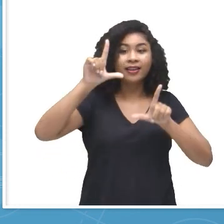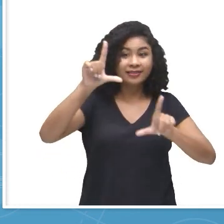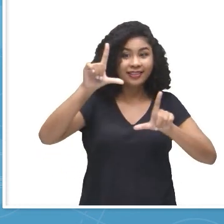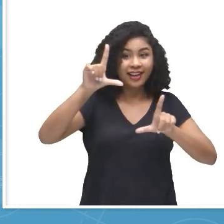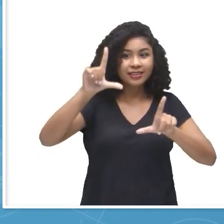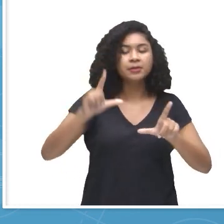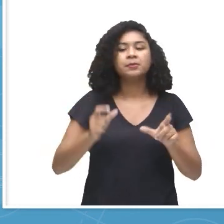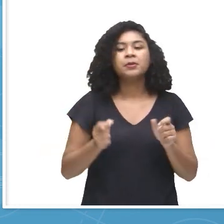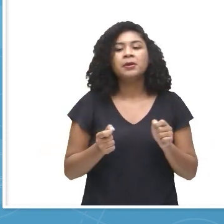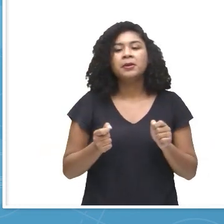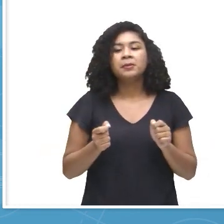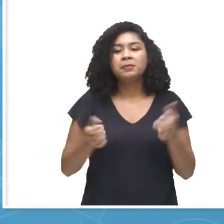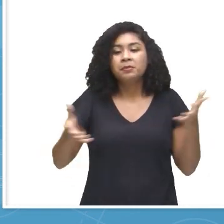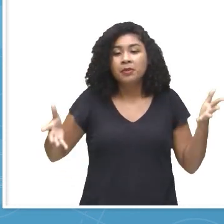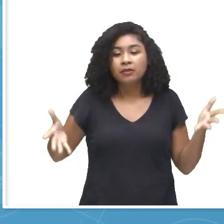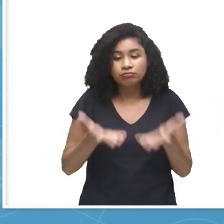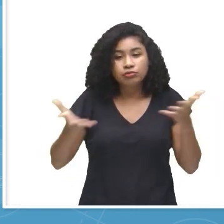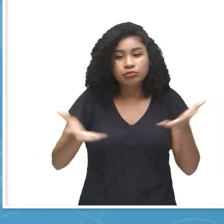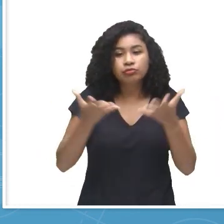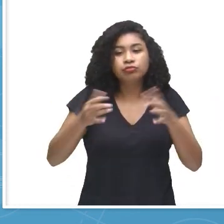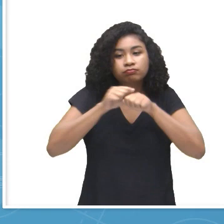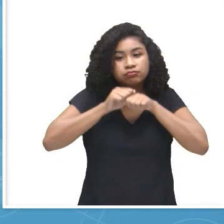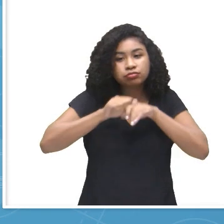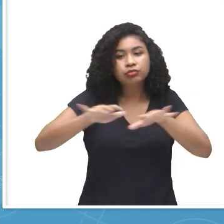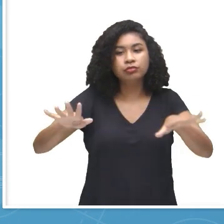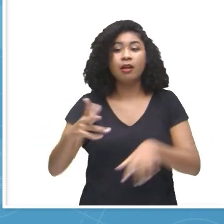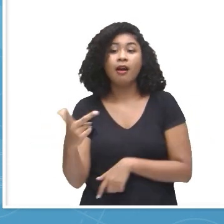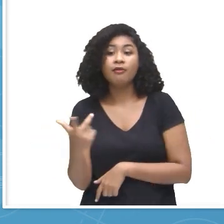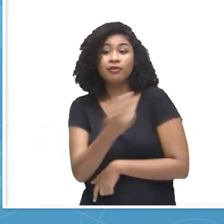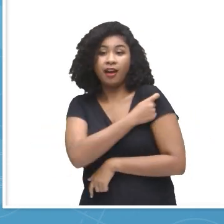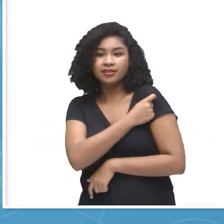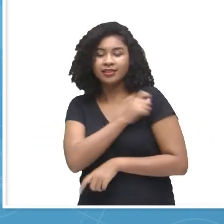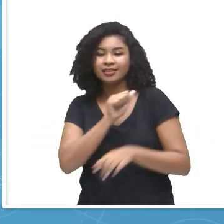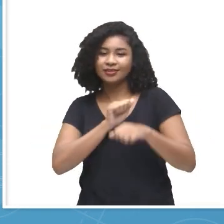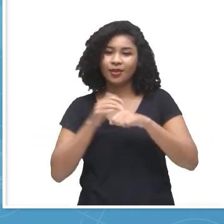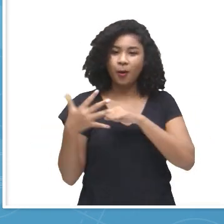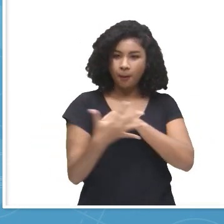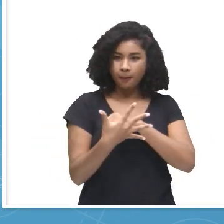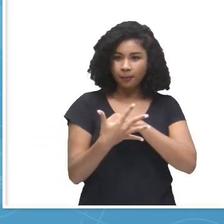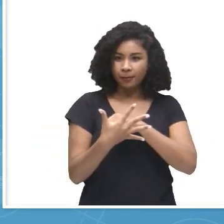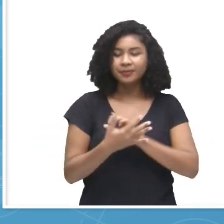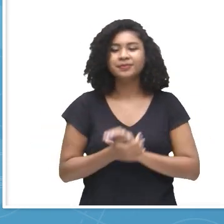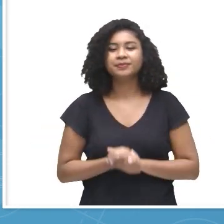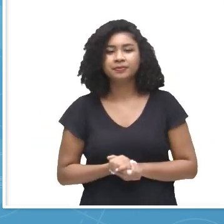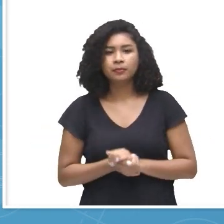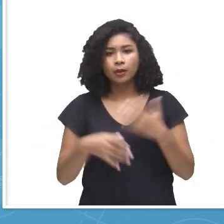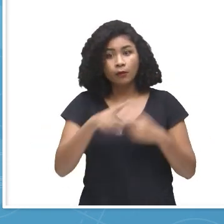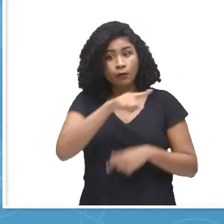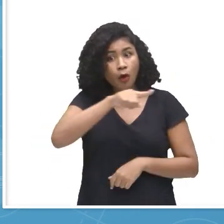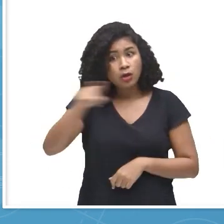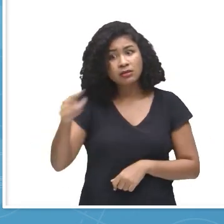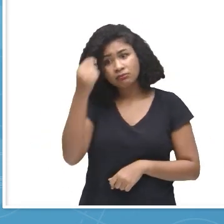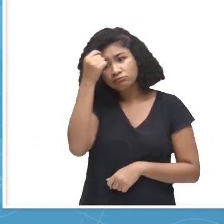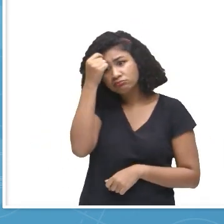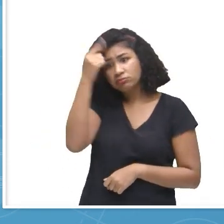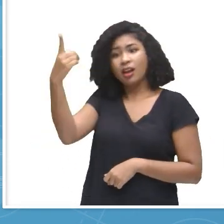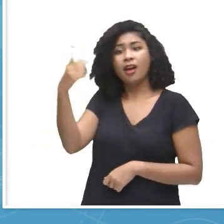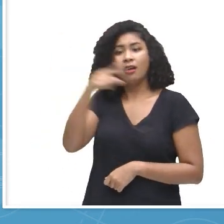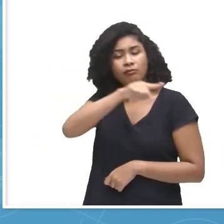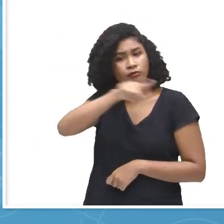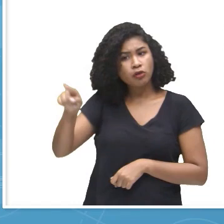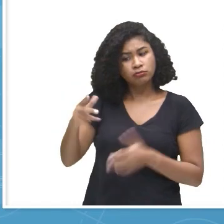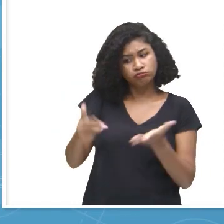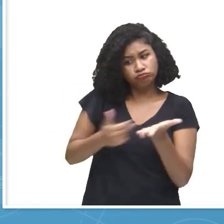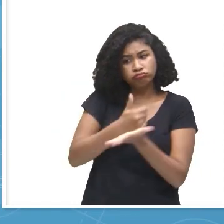Covid-19. Não esqueça que o desenho é fundamental na propaganda. Vocês vão elaborar essa propaganda e coloca aí no chat